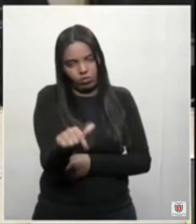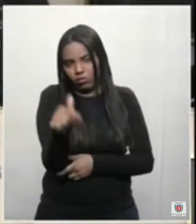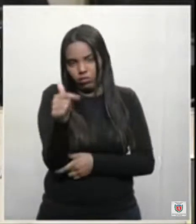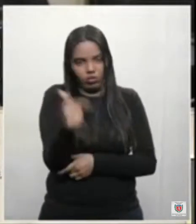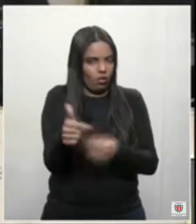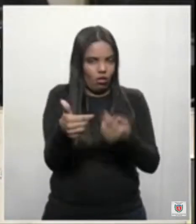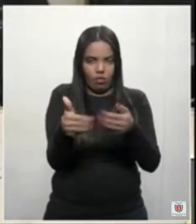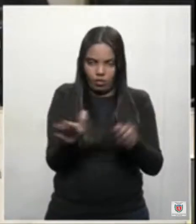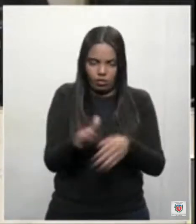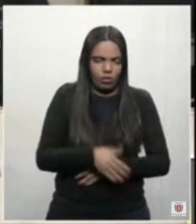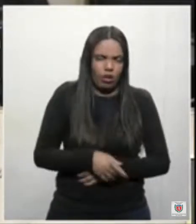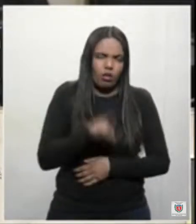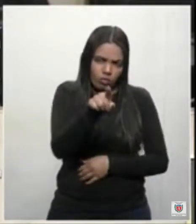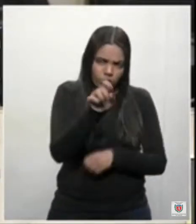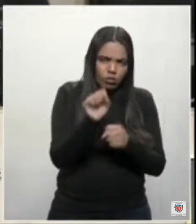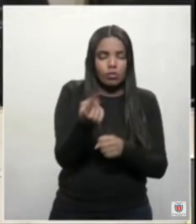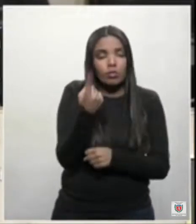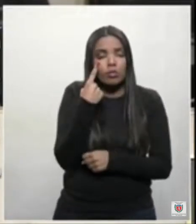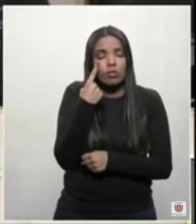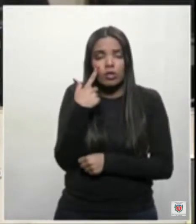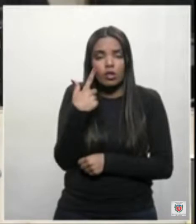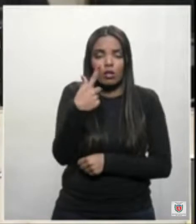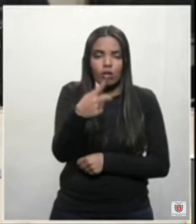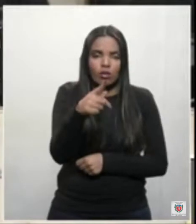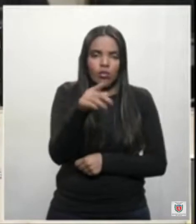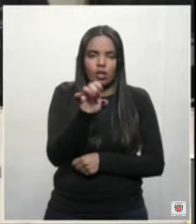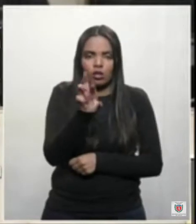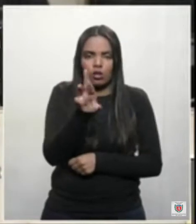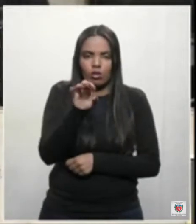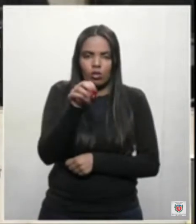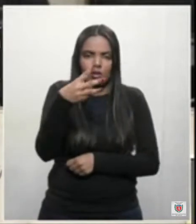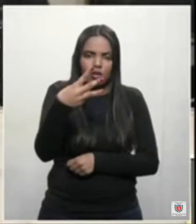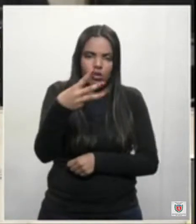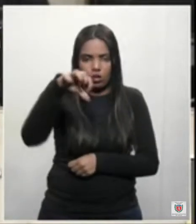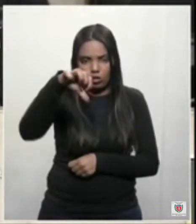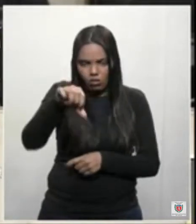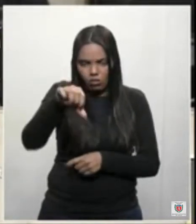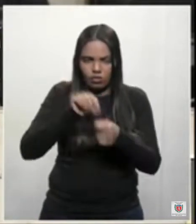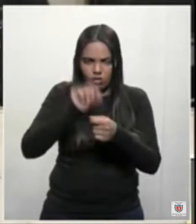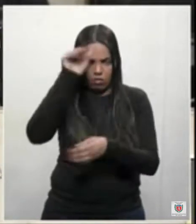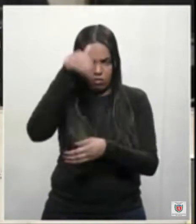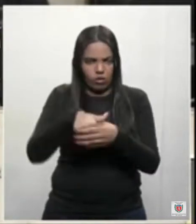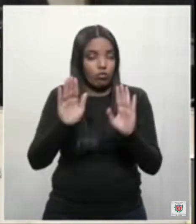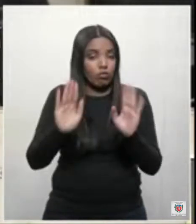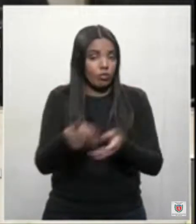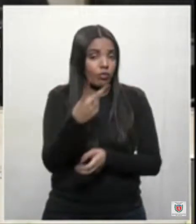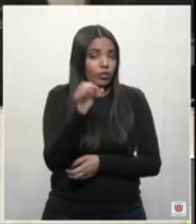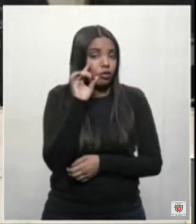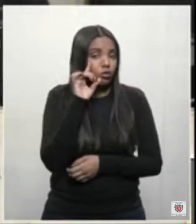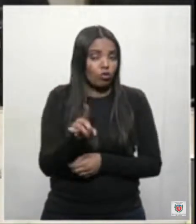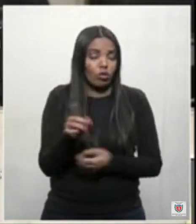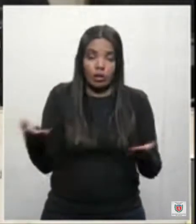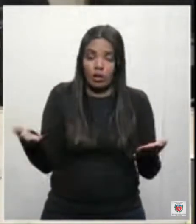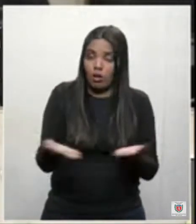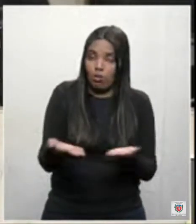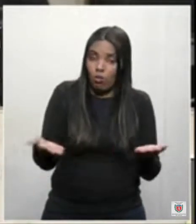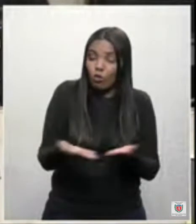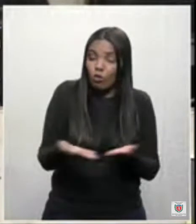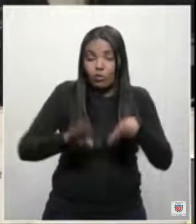tem. Você pode ver o PLP 39, que foi sancionado, foi votado há mais de 20 dias, agora que hoje